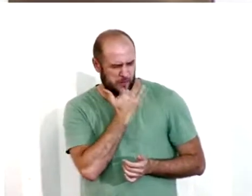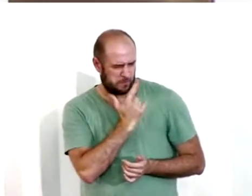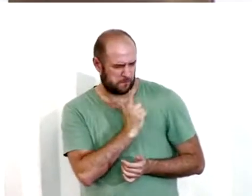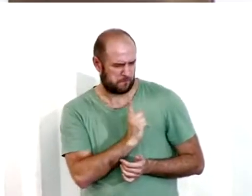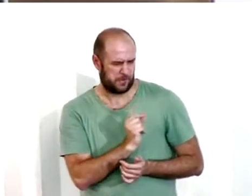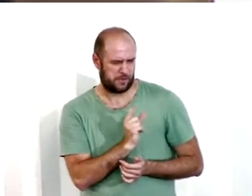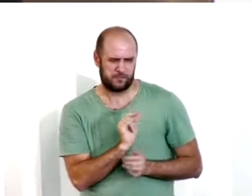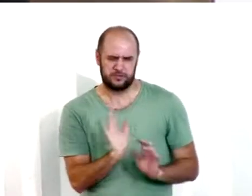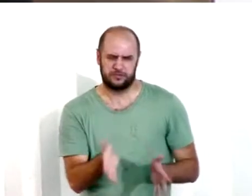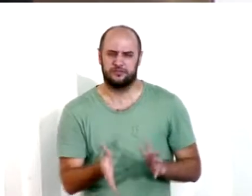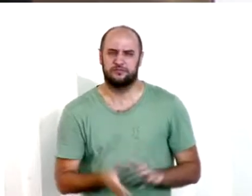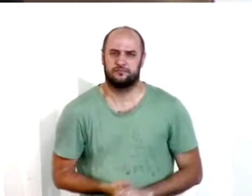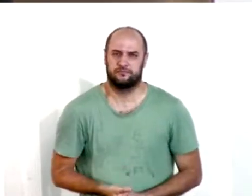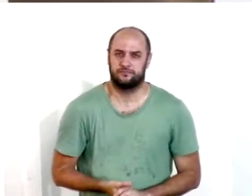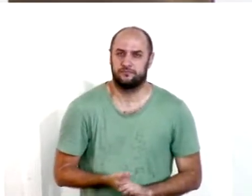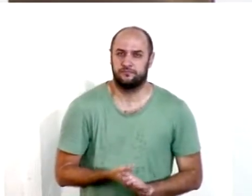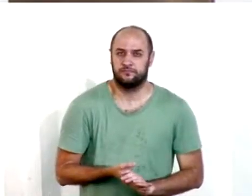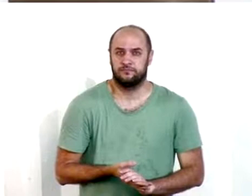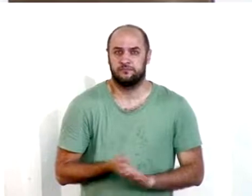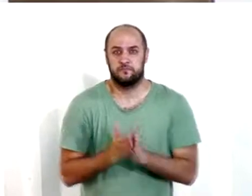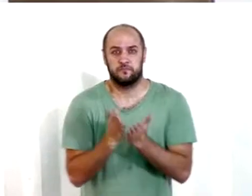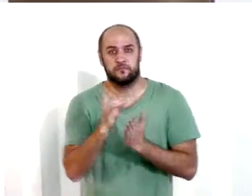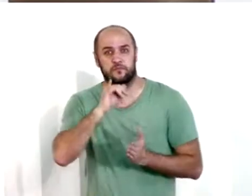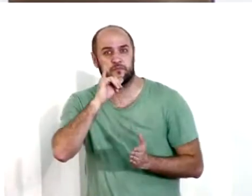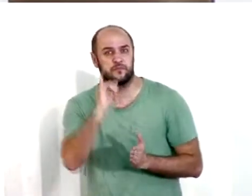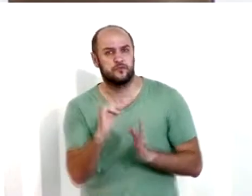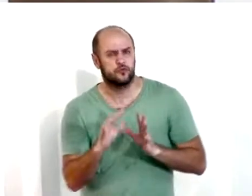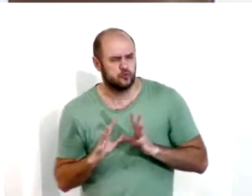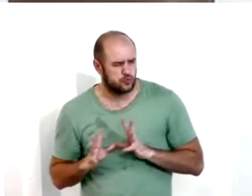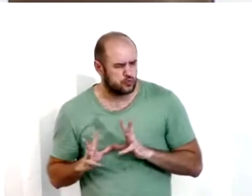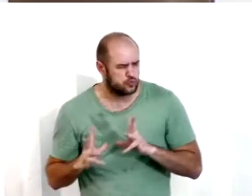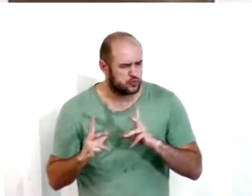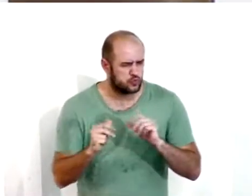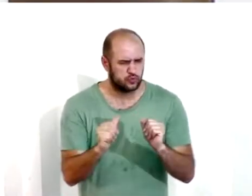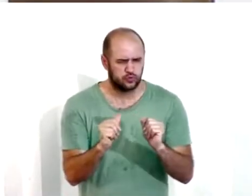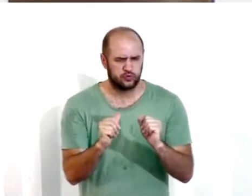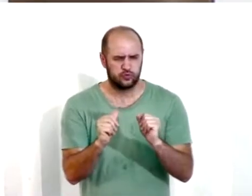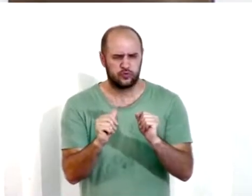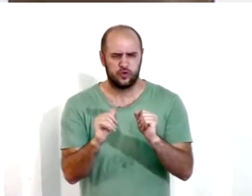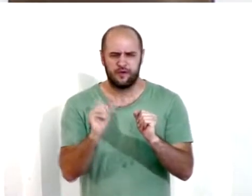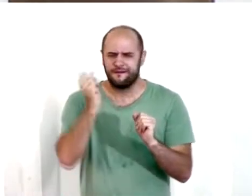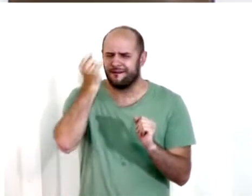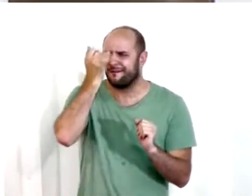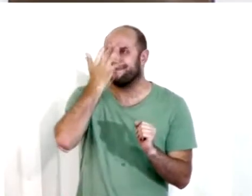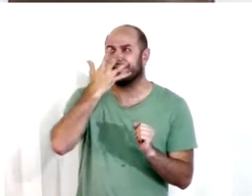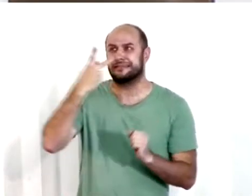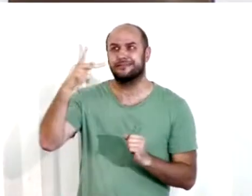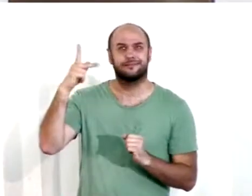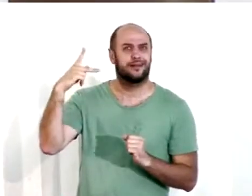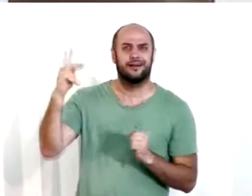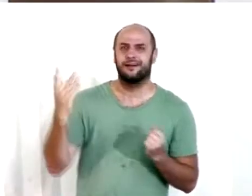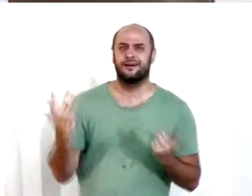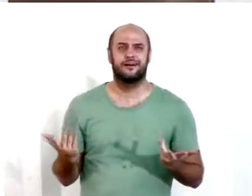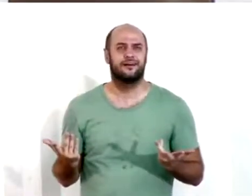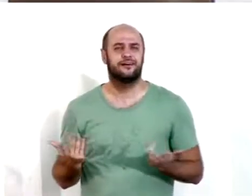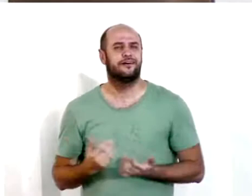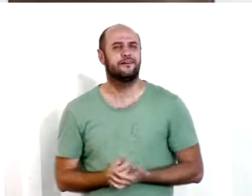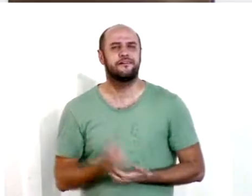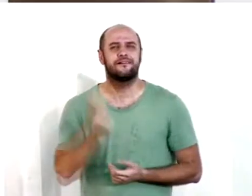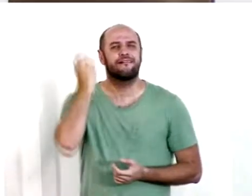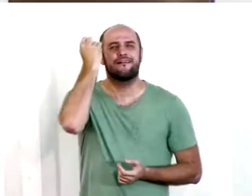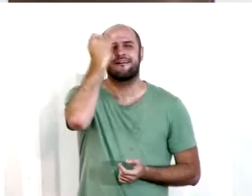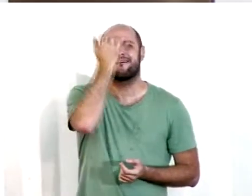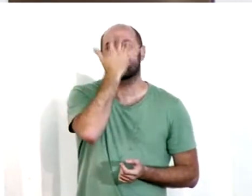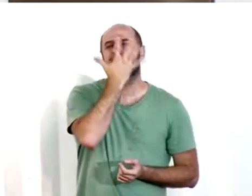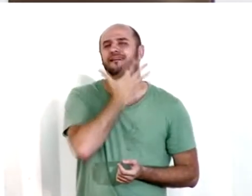perceba que o texto diz que tudo isso é segundo a riqueza da sua graça. Ou seja, essa